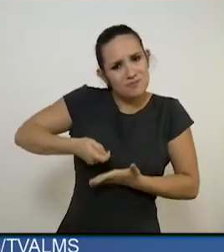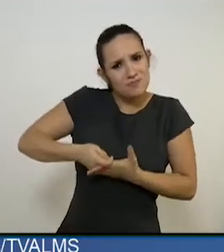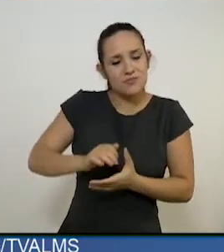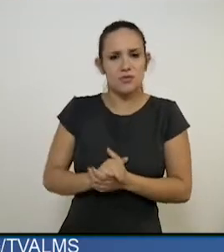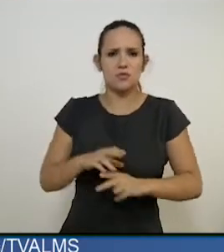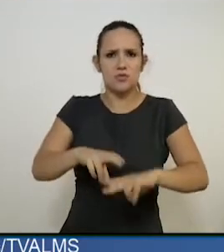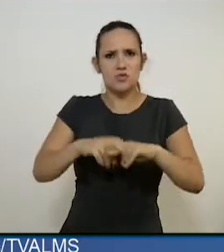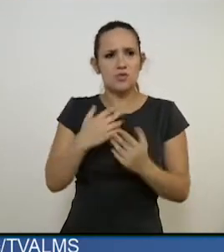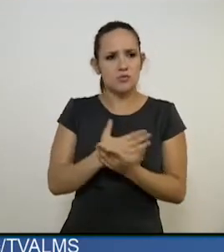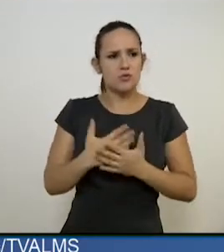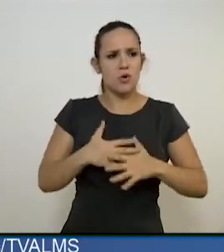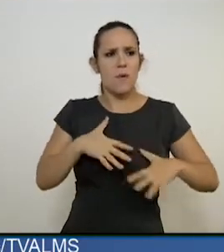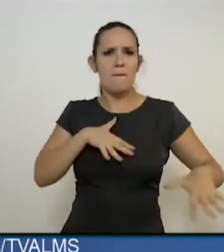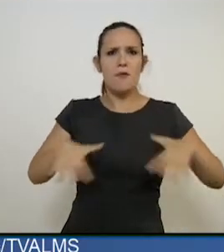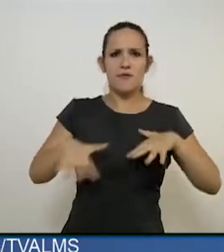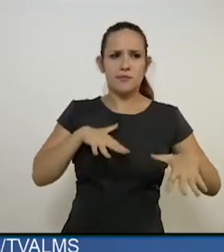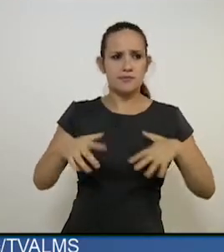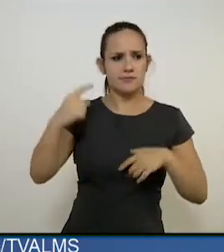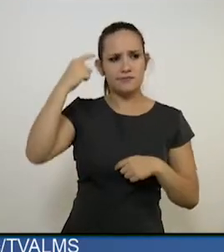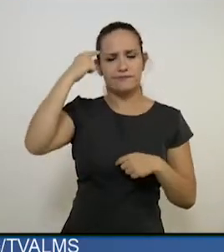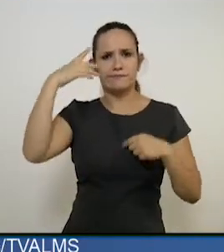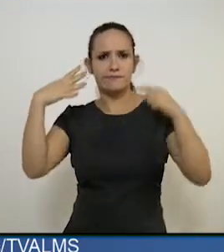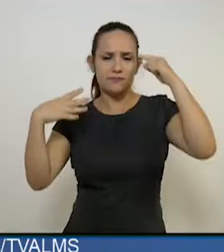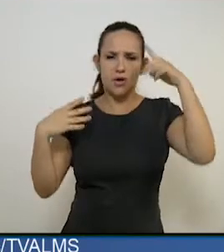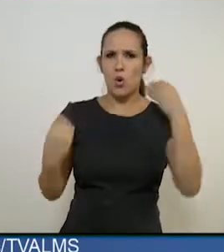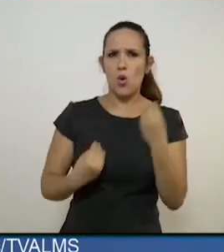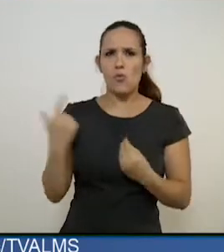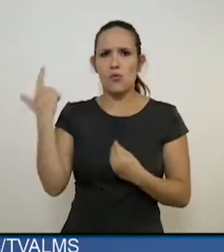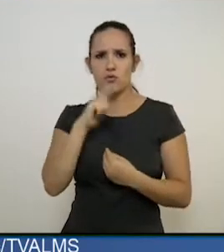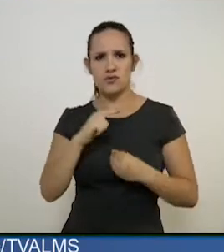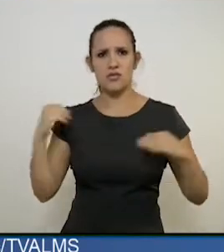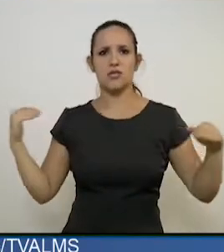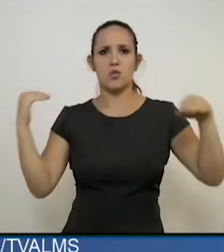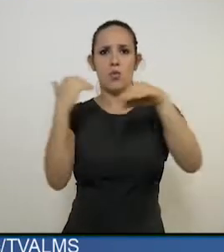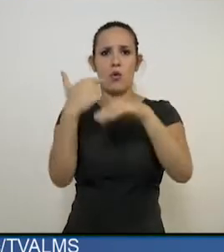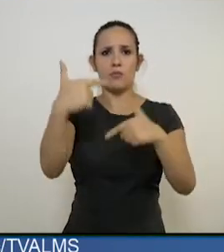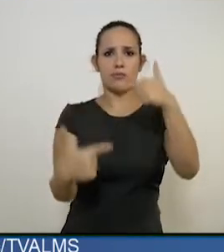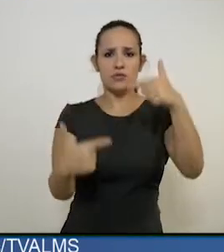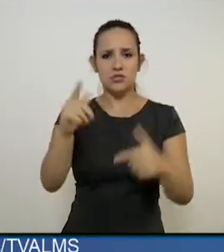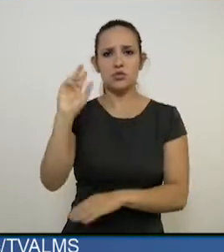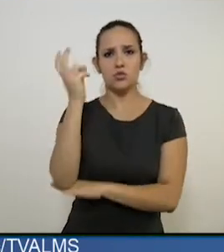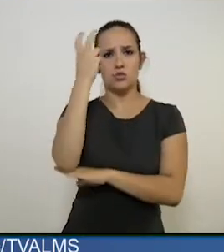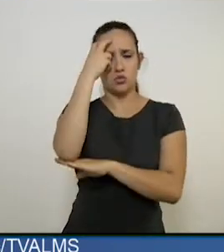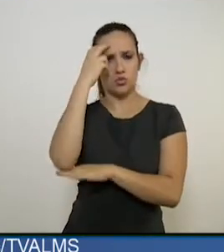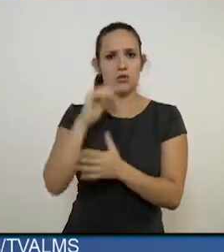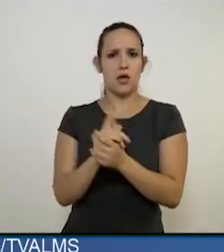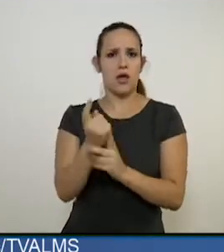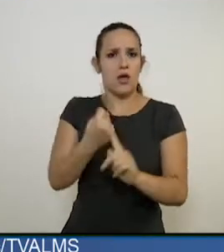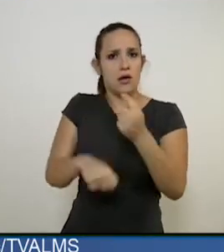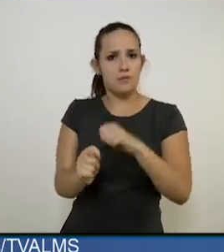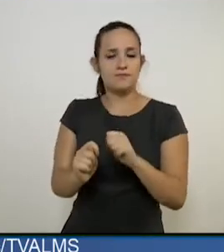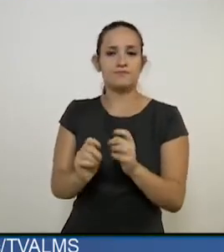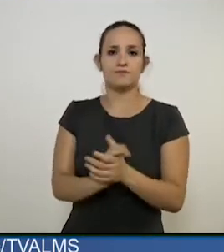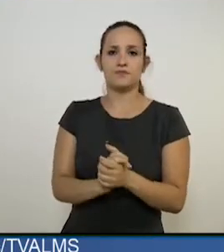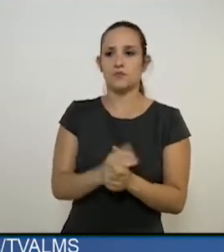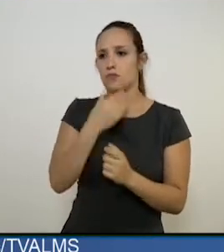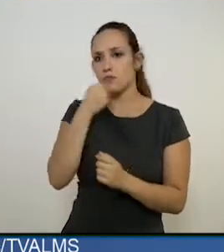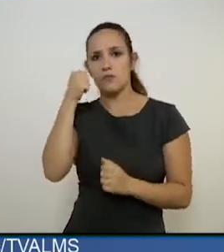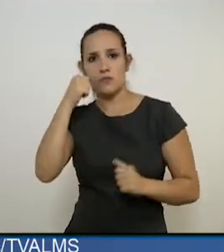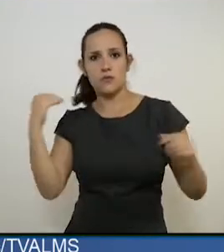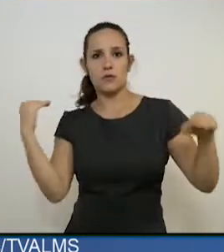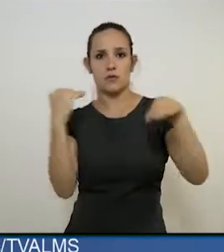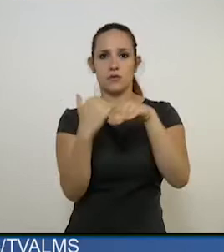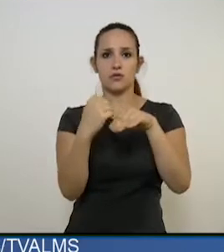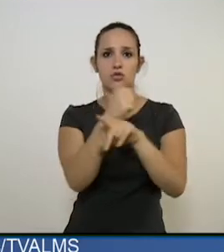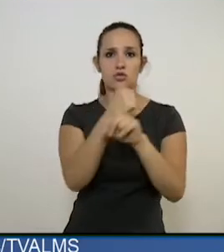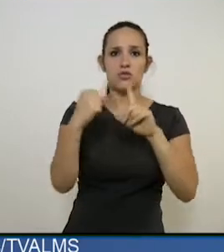de movimentos e ideologias que buscam igualdade política, cultural, econômica, sexual e social para